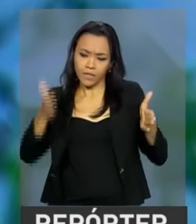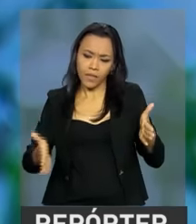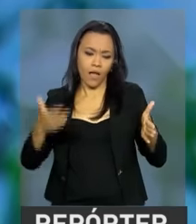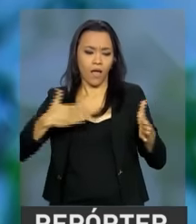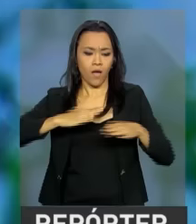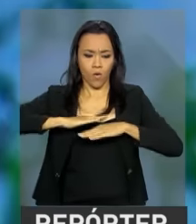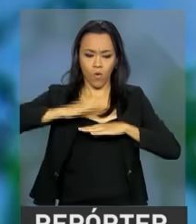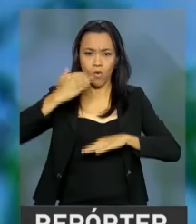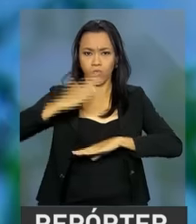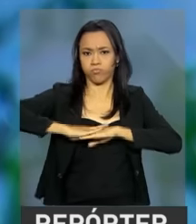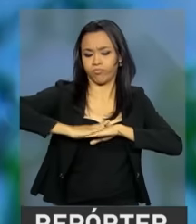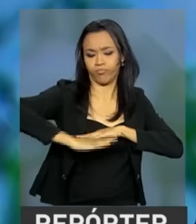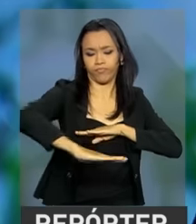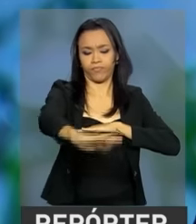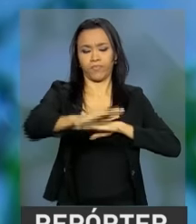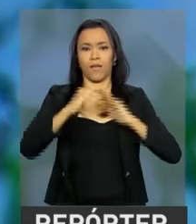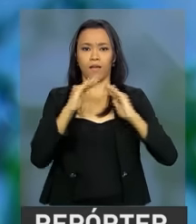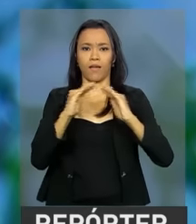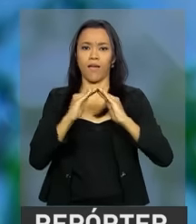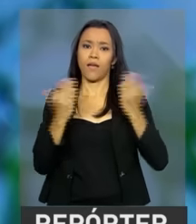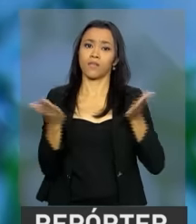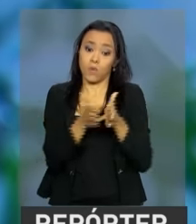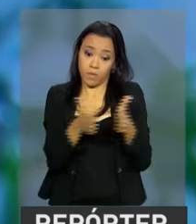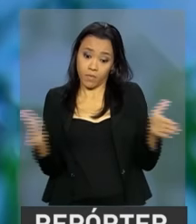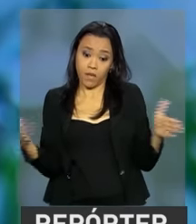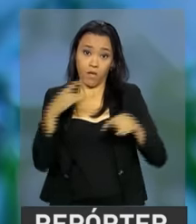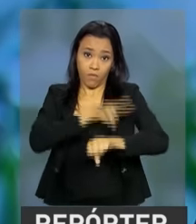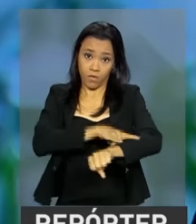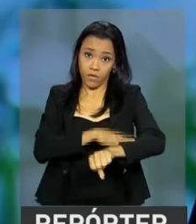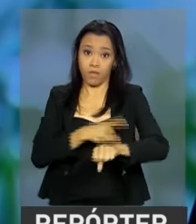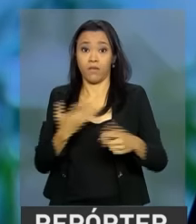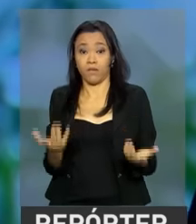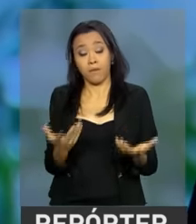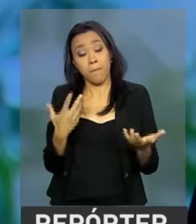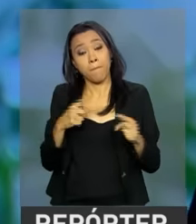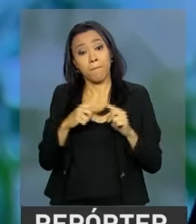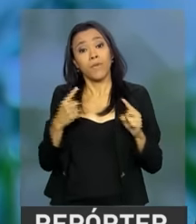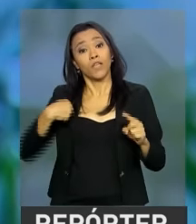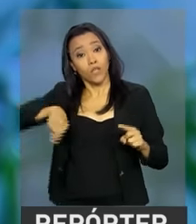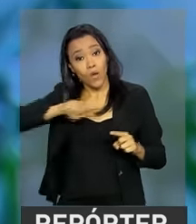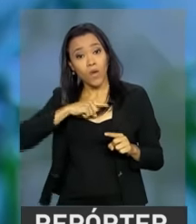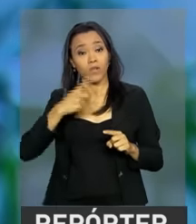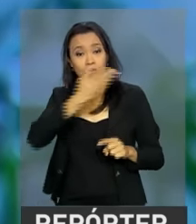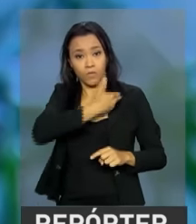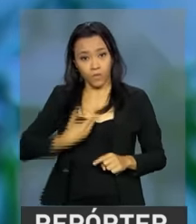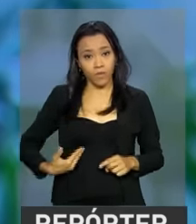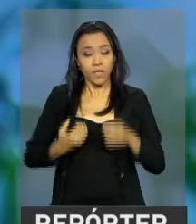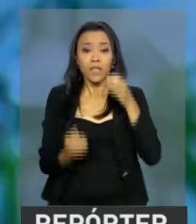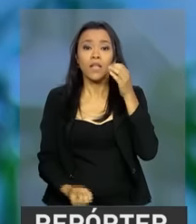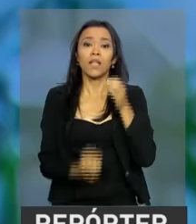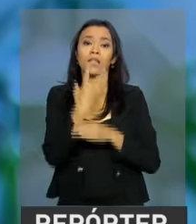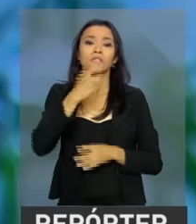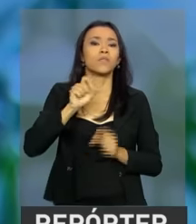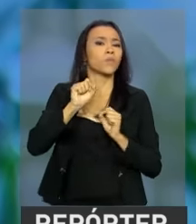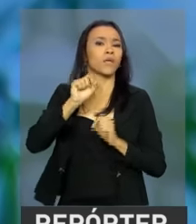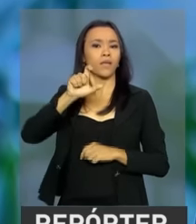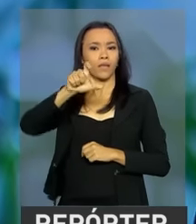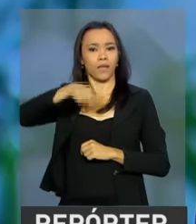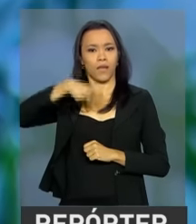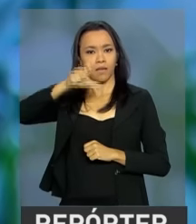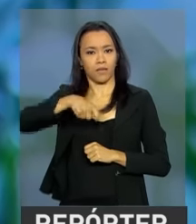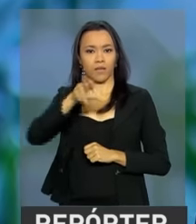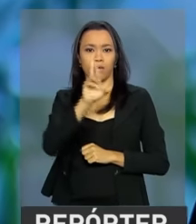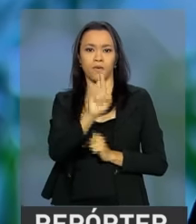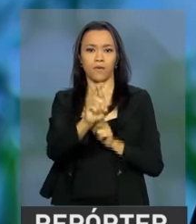cimentar a casa ou vai querer eh ampliar o banheiro e para isso nós estamos lançando o chamado cartão